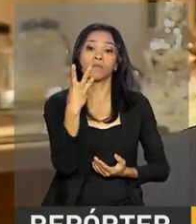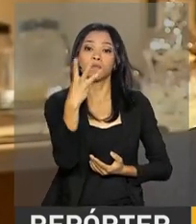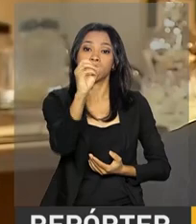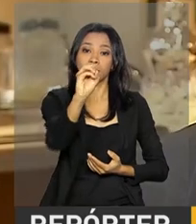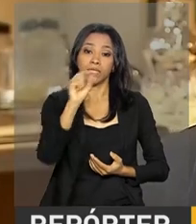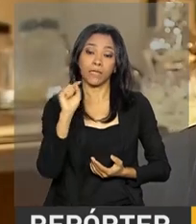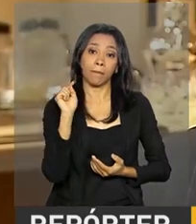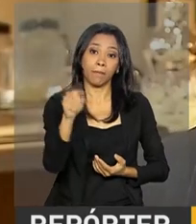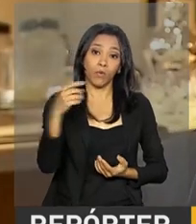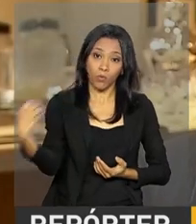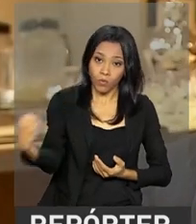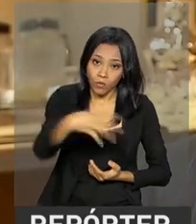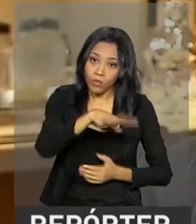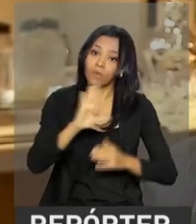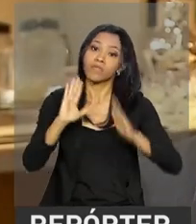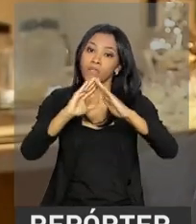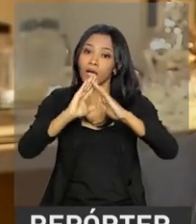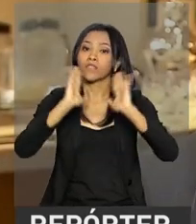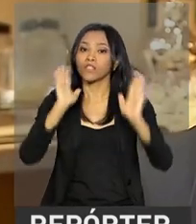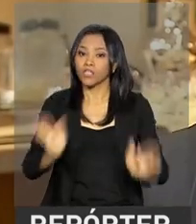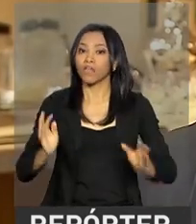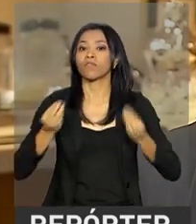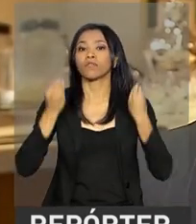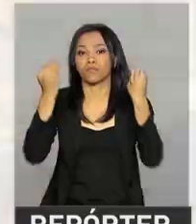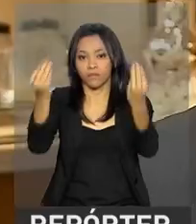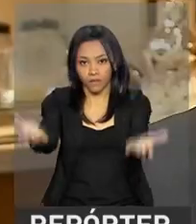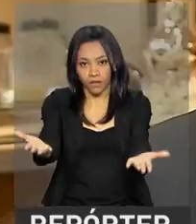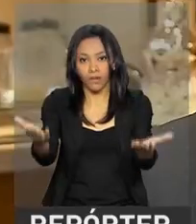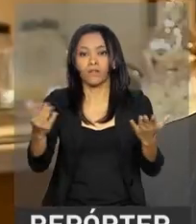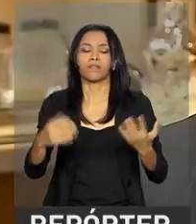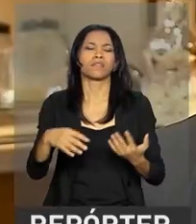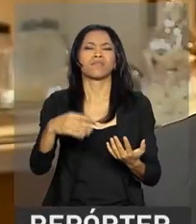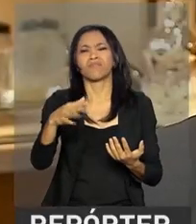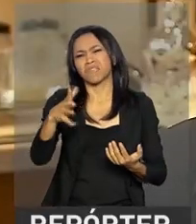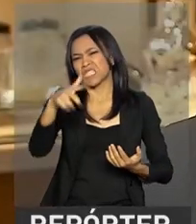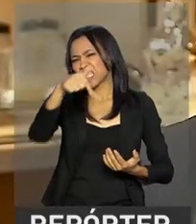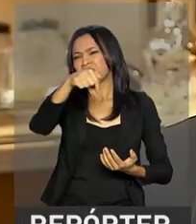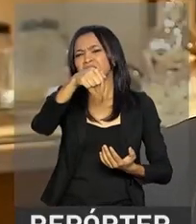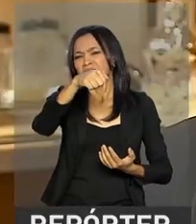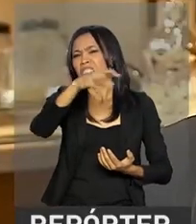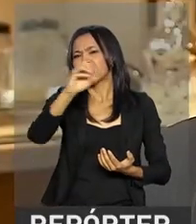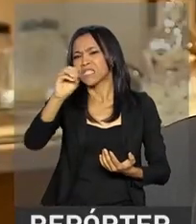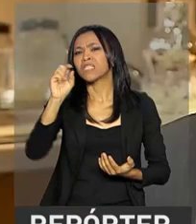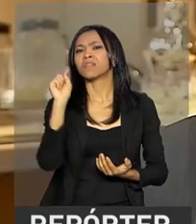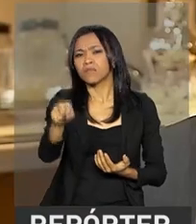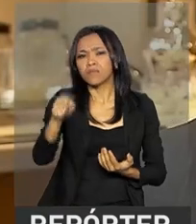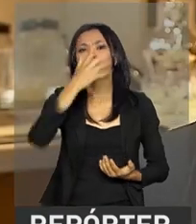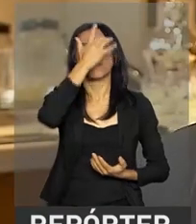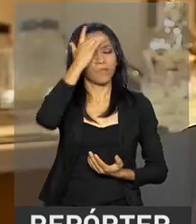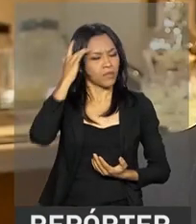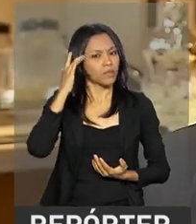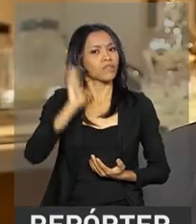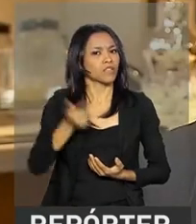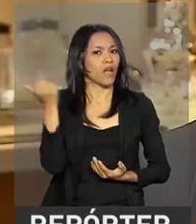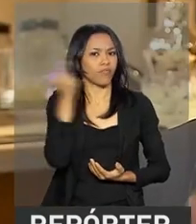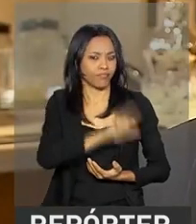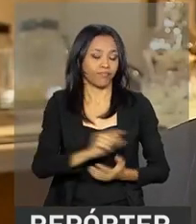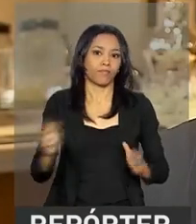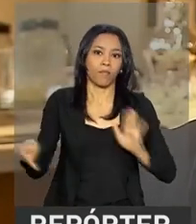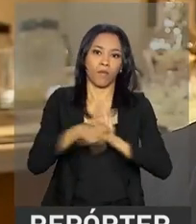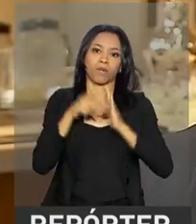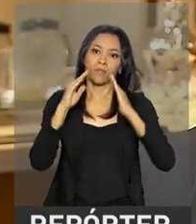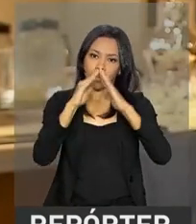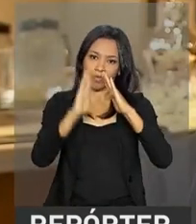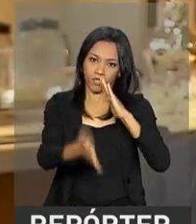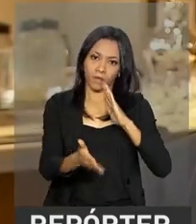novas habitações, ou seja, nós estamos falando aí 700 mil pessoas que foram beneficiadas. Nós estamos